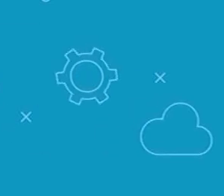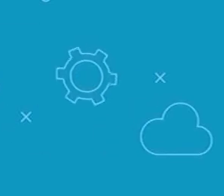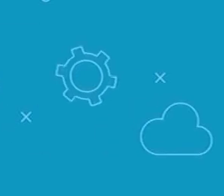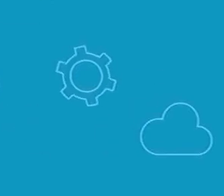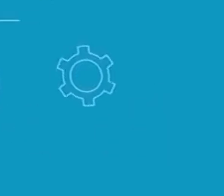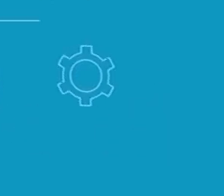Tchau!